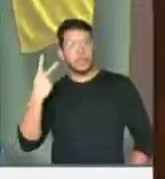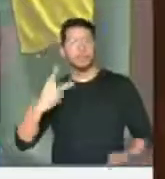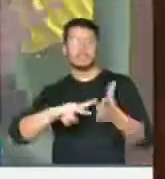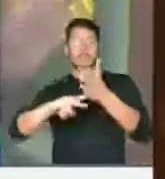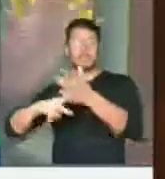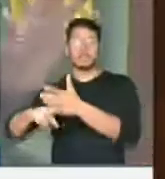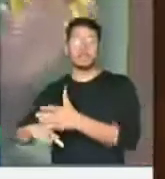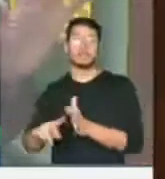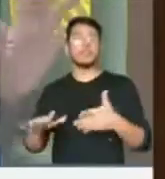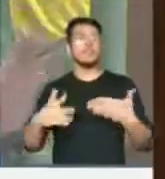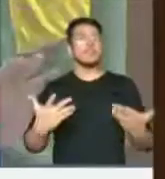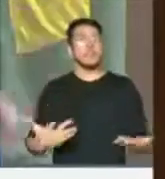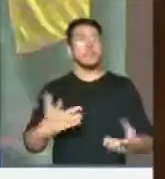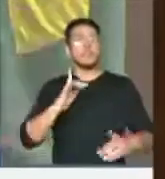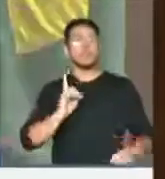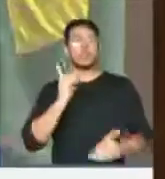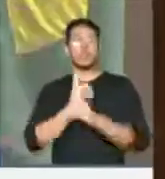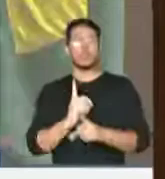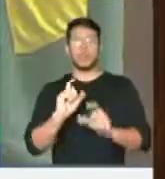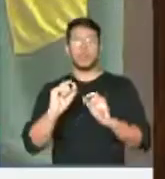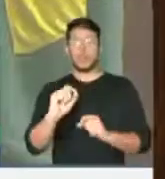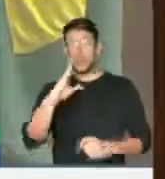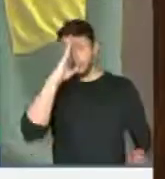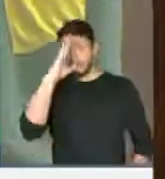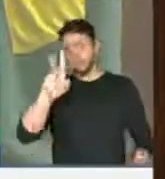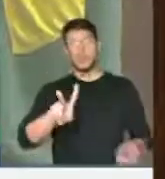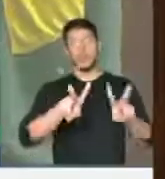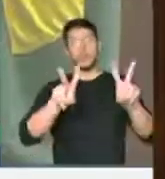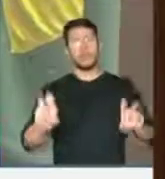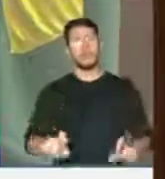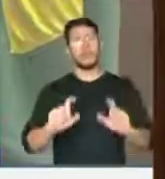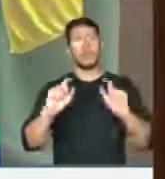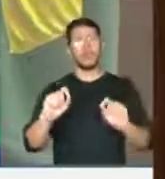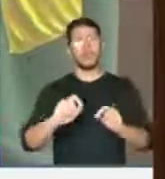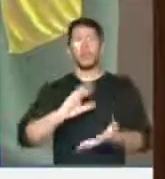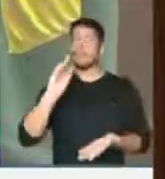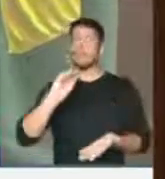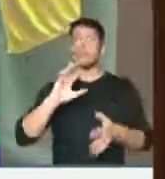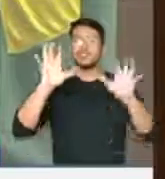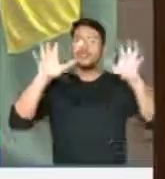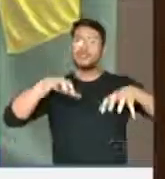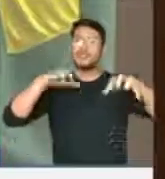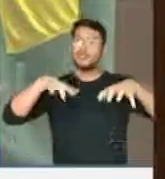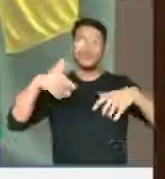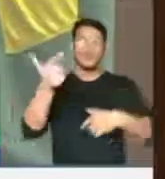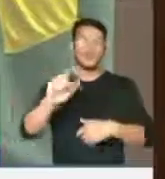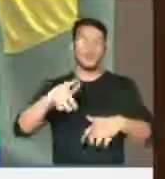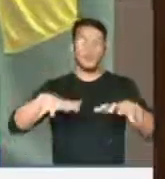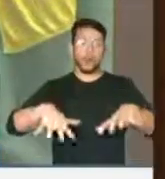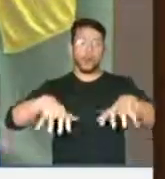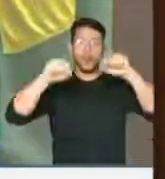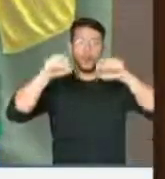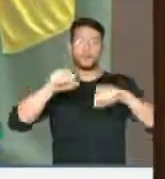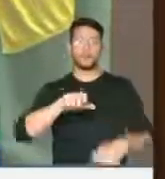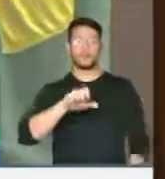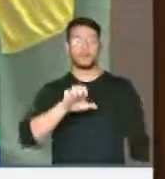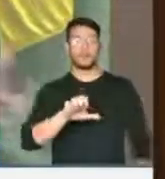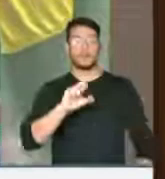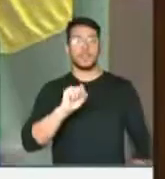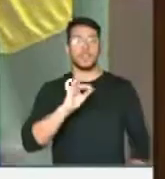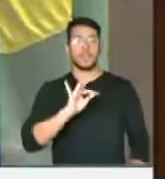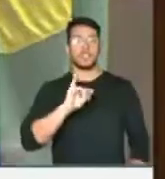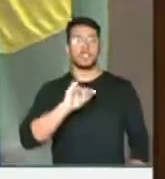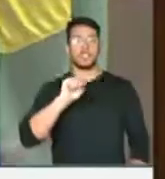deparamos com um grande tema que é o aumento da estiagem, a falta da chuva. Estiagem,